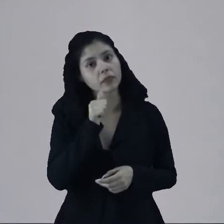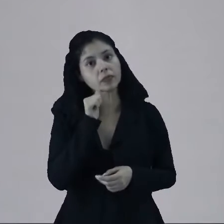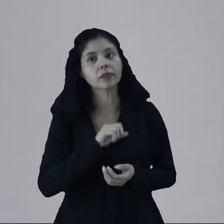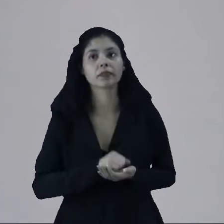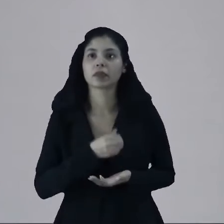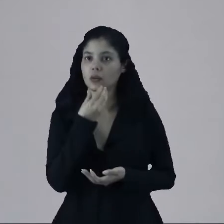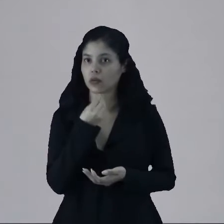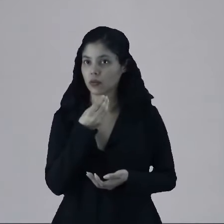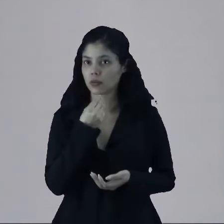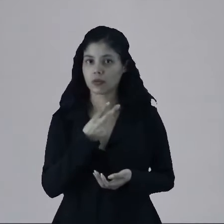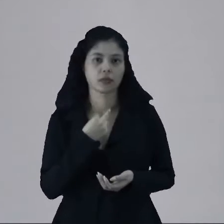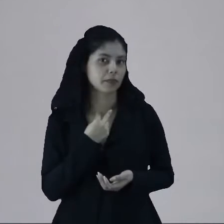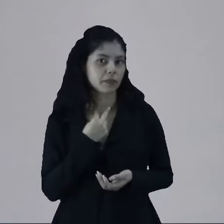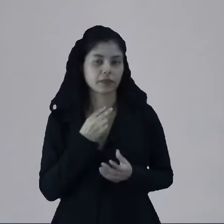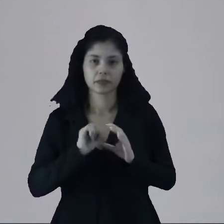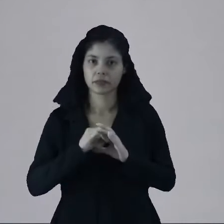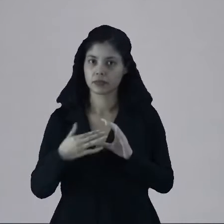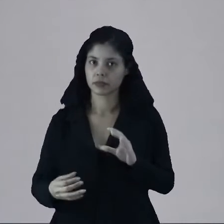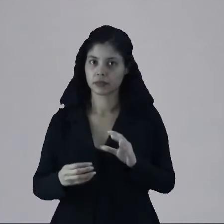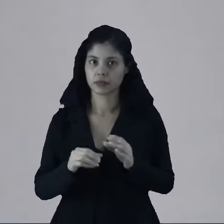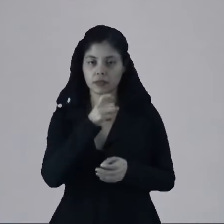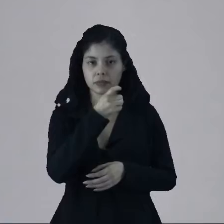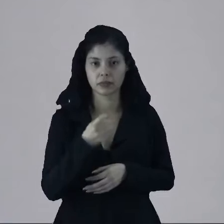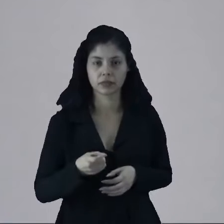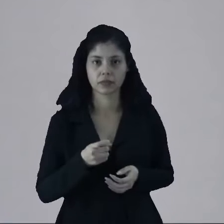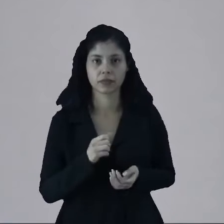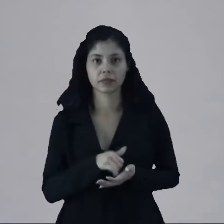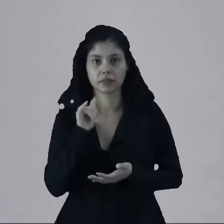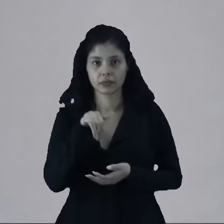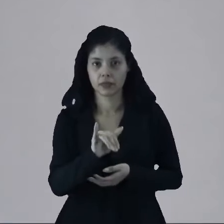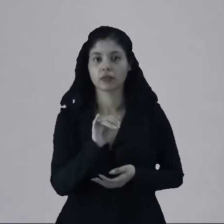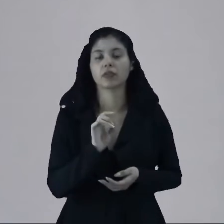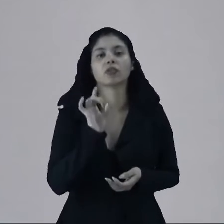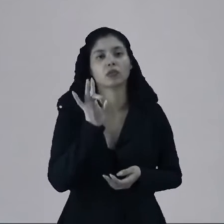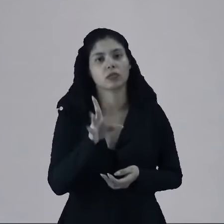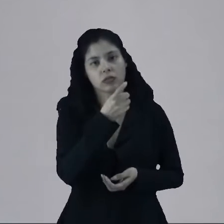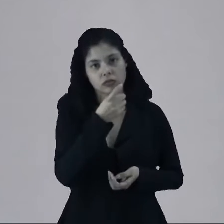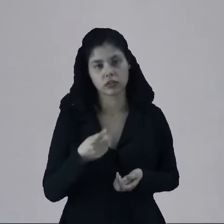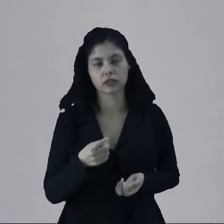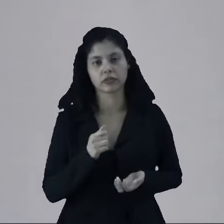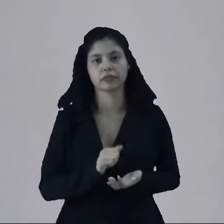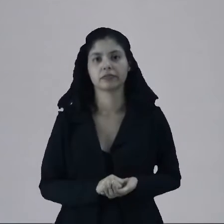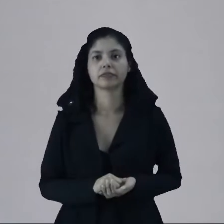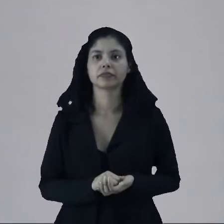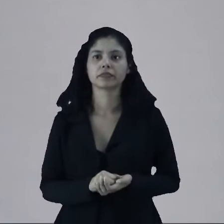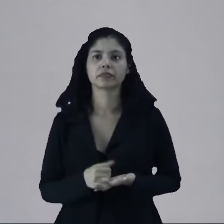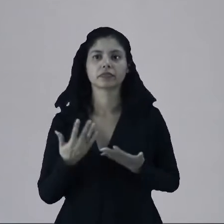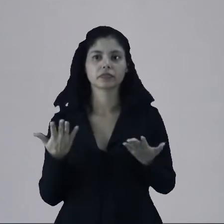o homem não vai poder passar as características pelo X ou pelo Y, apenas